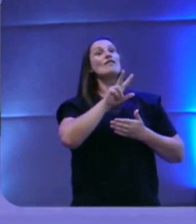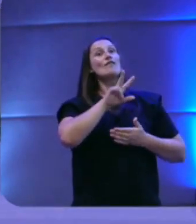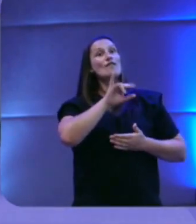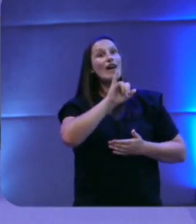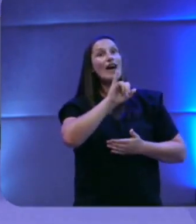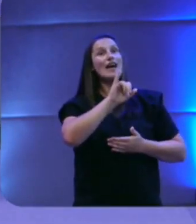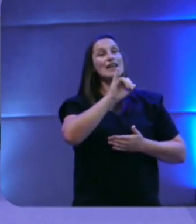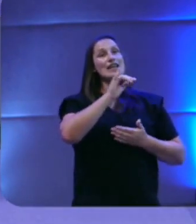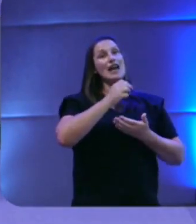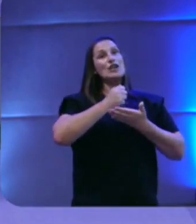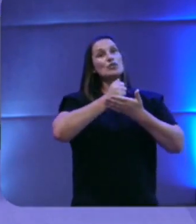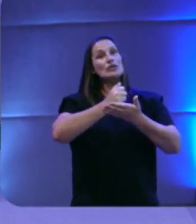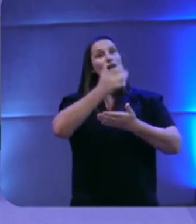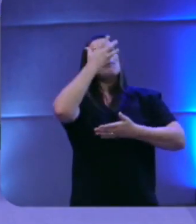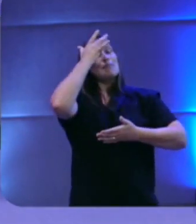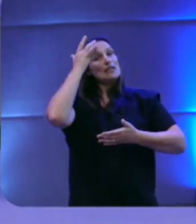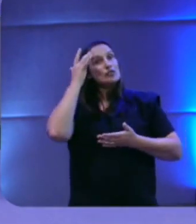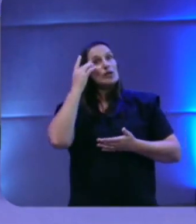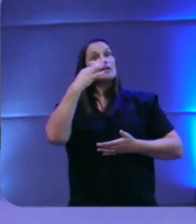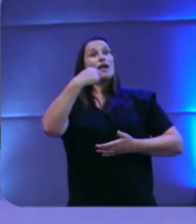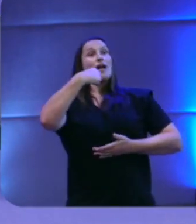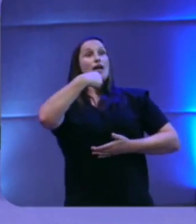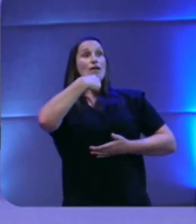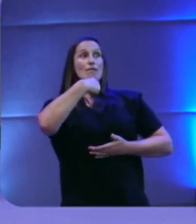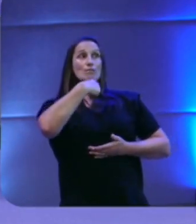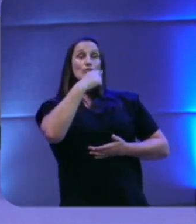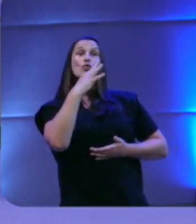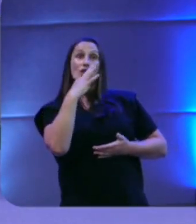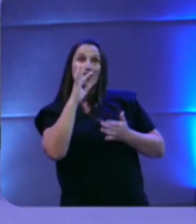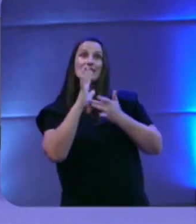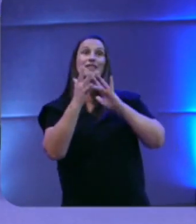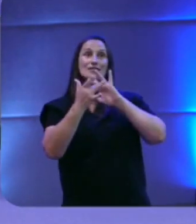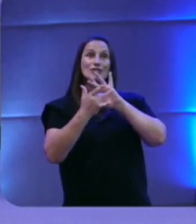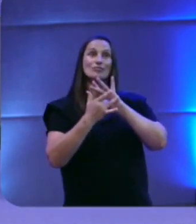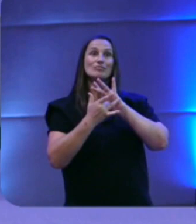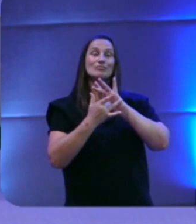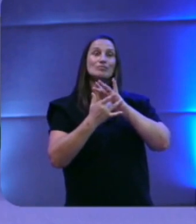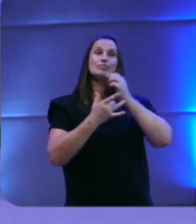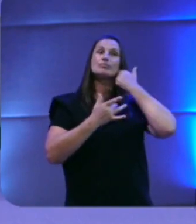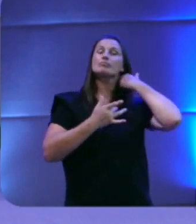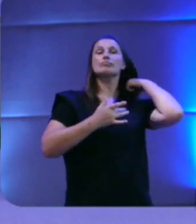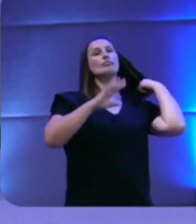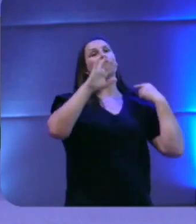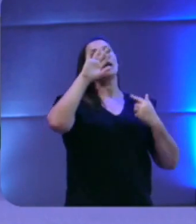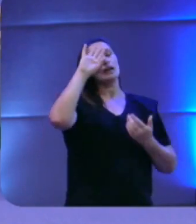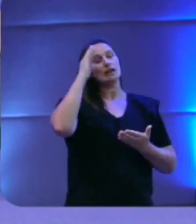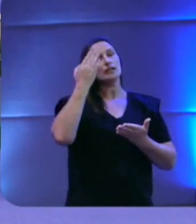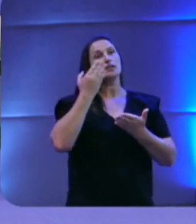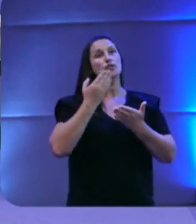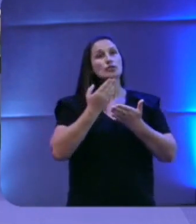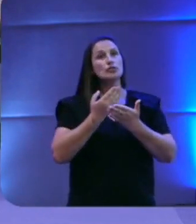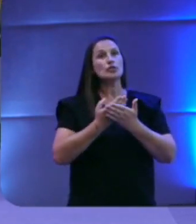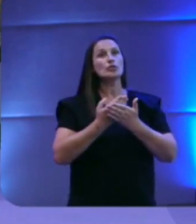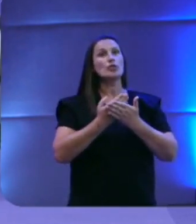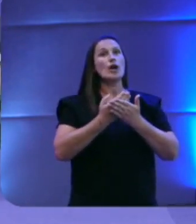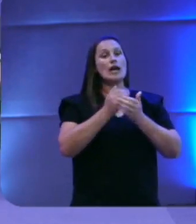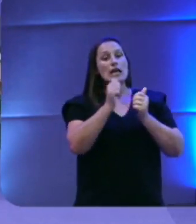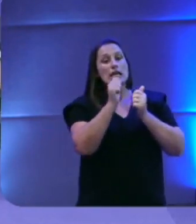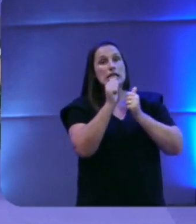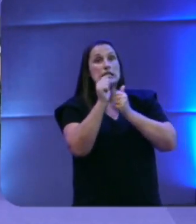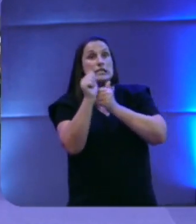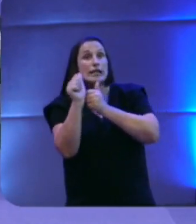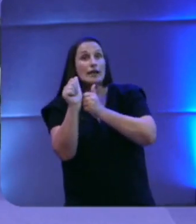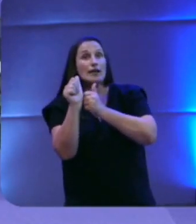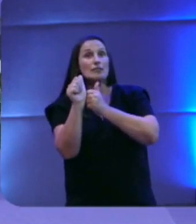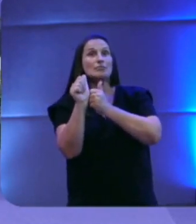que eu faço a esse texto, me concentrando a essa primeira ordem, o primeiro convite de Jesus, siga-me, é: como